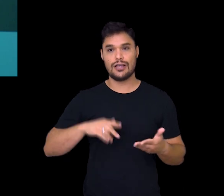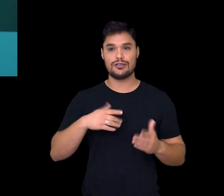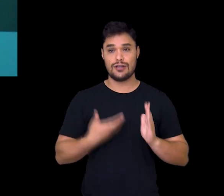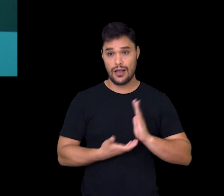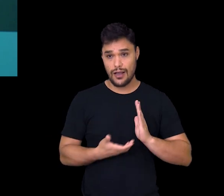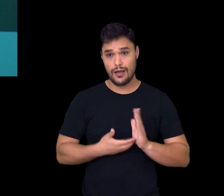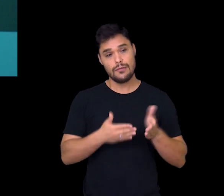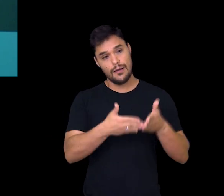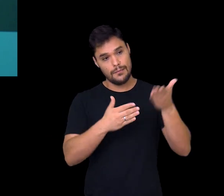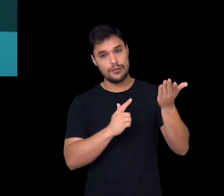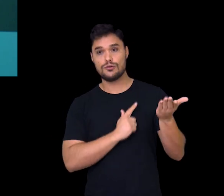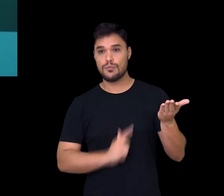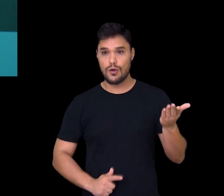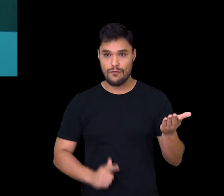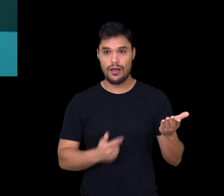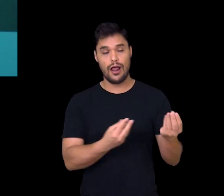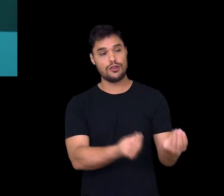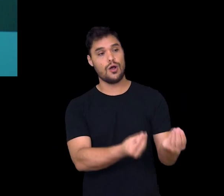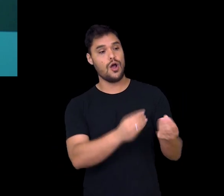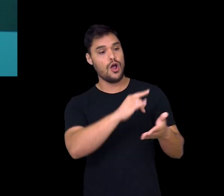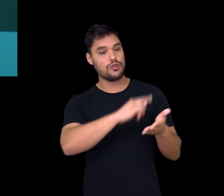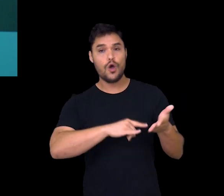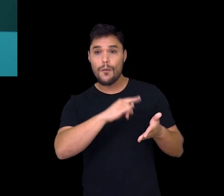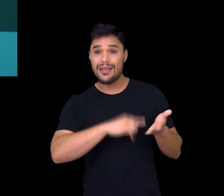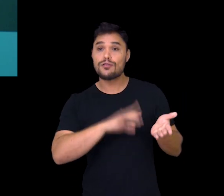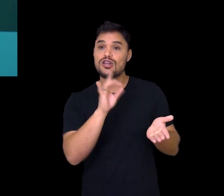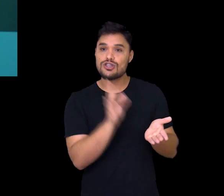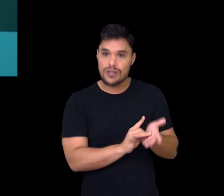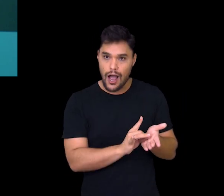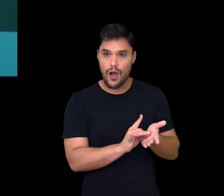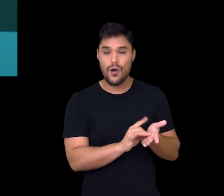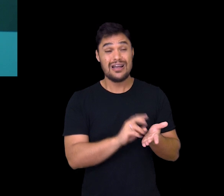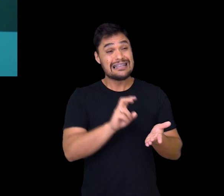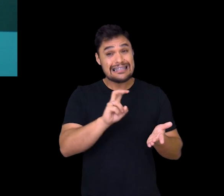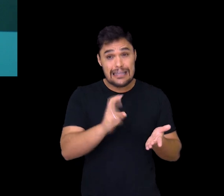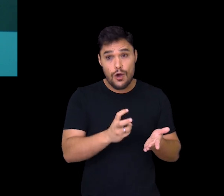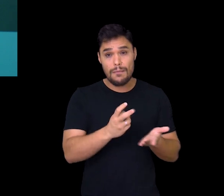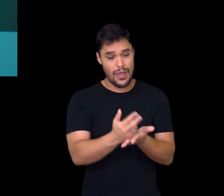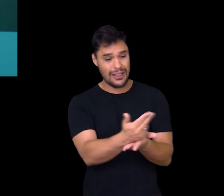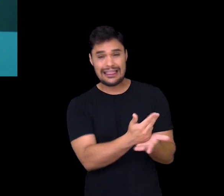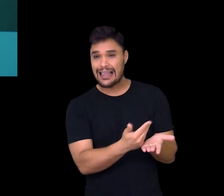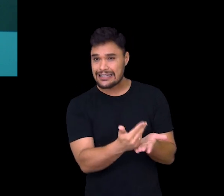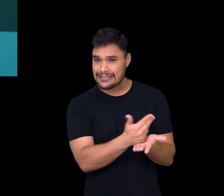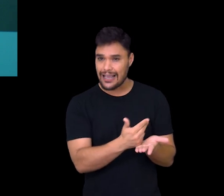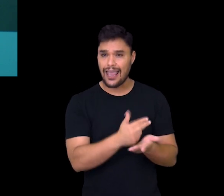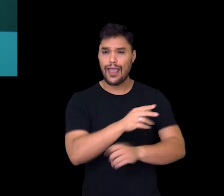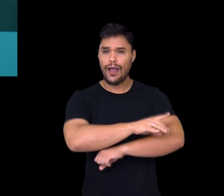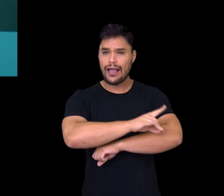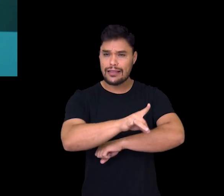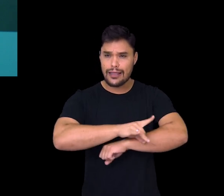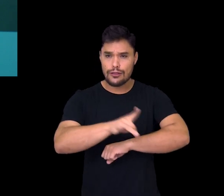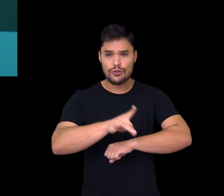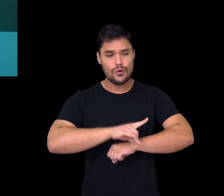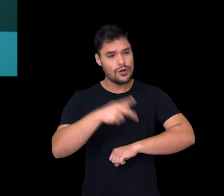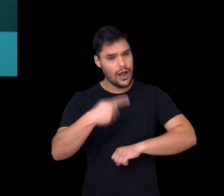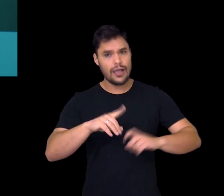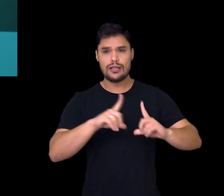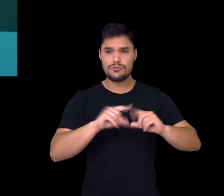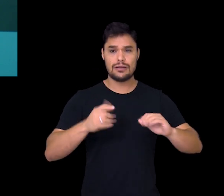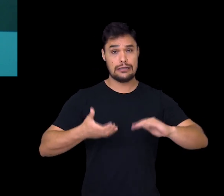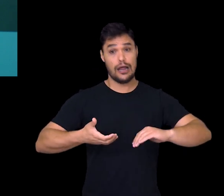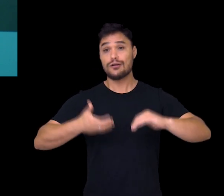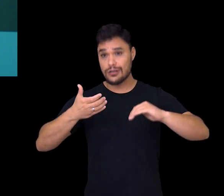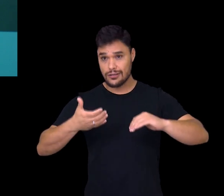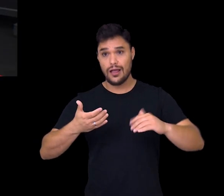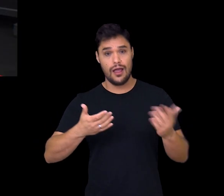governador cedeu todos os originais para a Câmara, mais de 5.000 desenhos dessa estrutura toda do Congresso. E nós fizemos